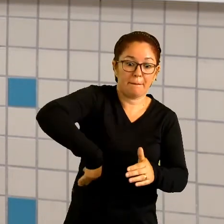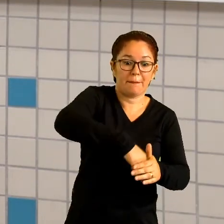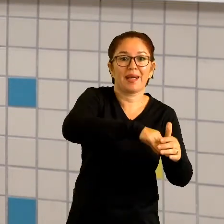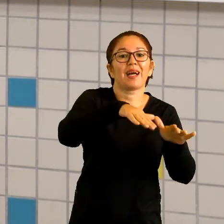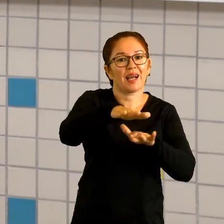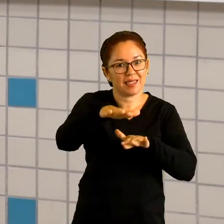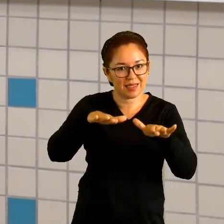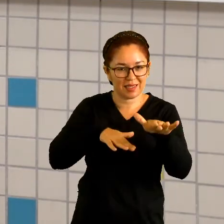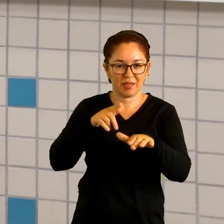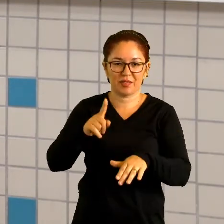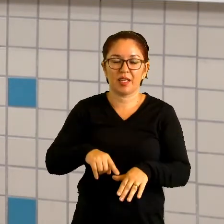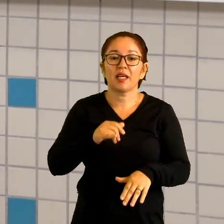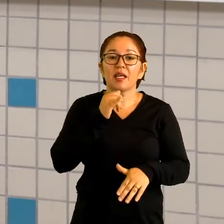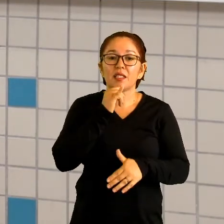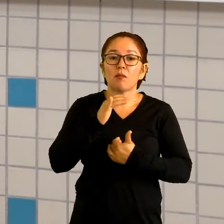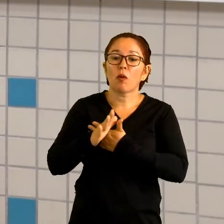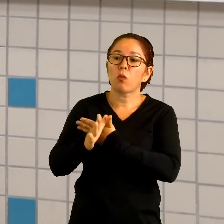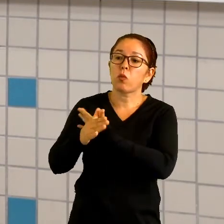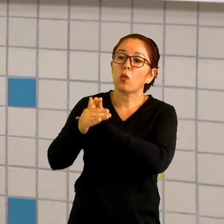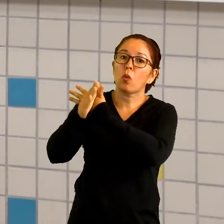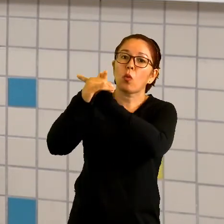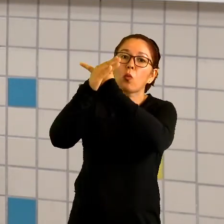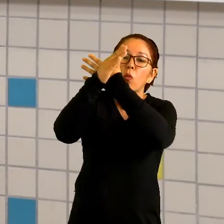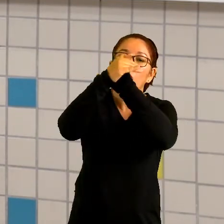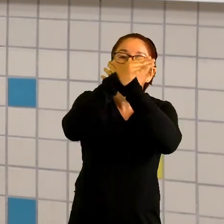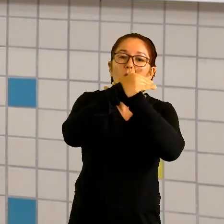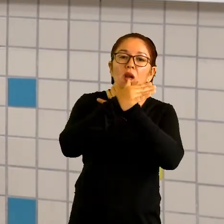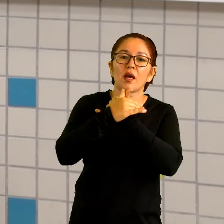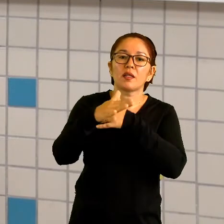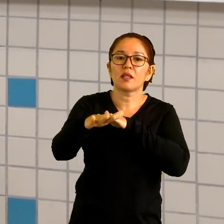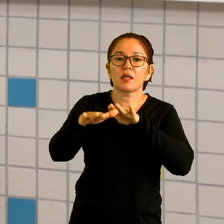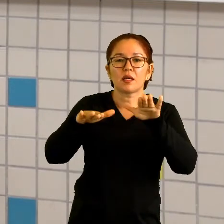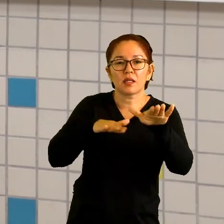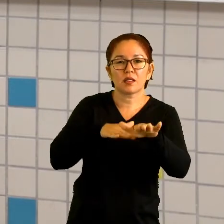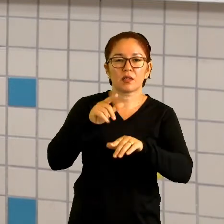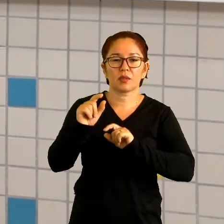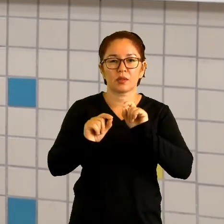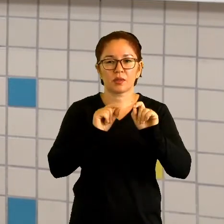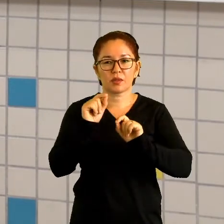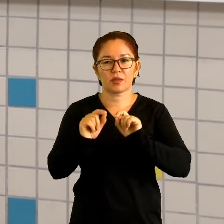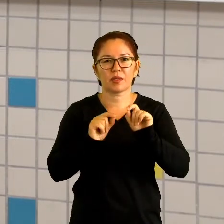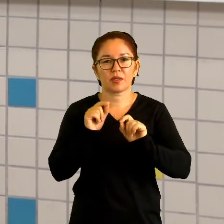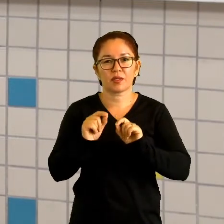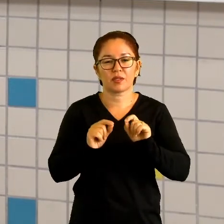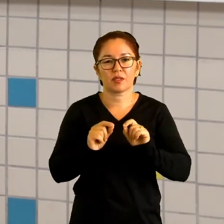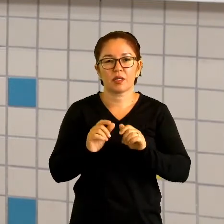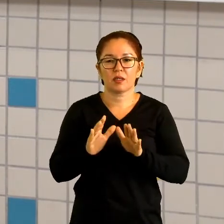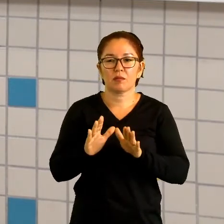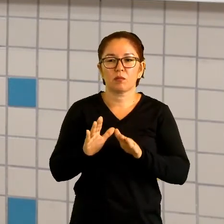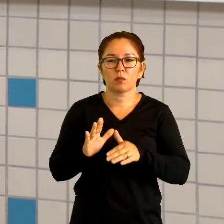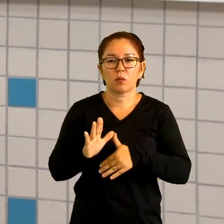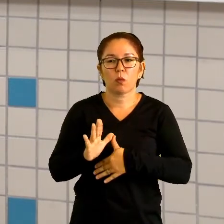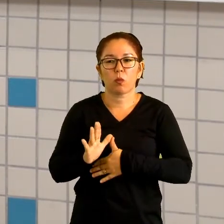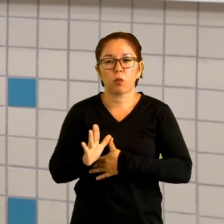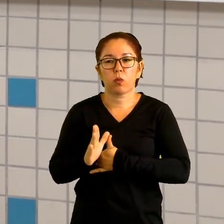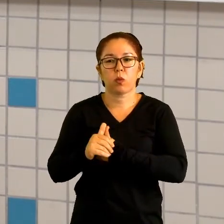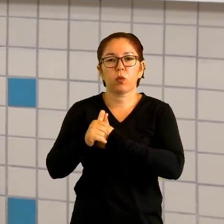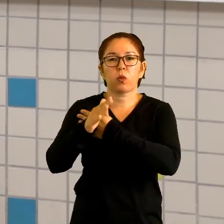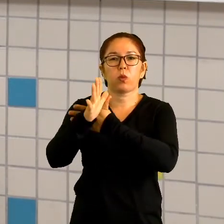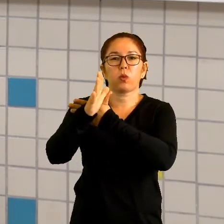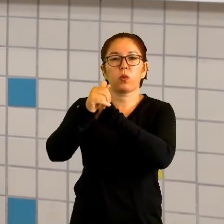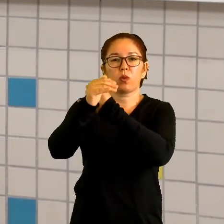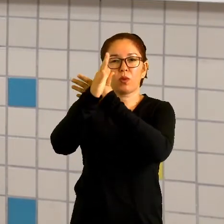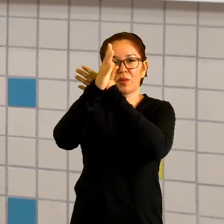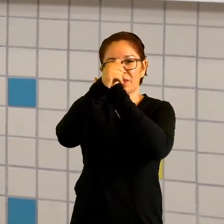que uma borboleta pode fazer? A do poema, elas brincavam na luz. E o que que uma borboleta pode fazer? O que